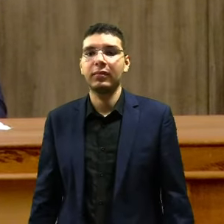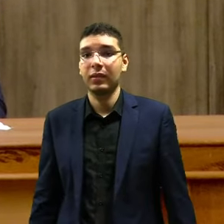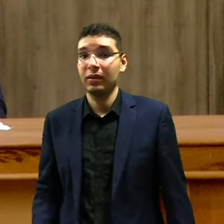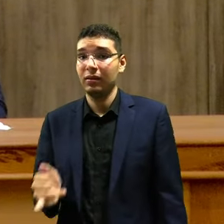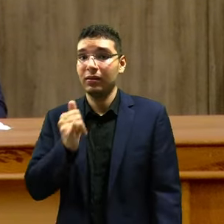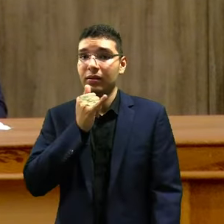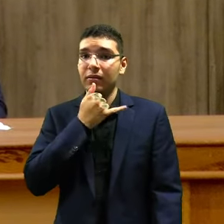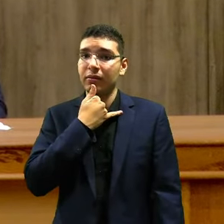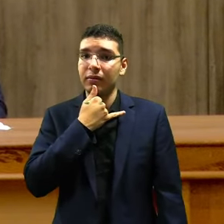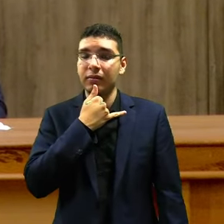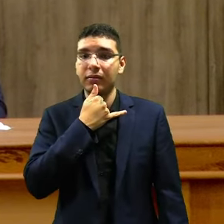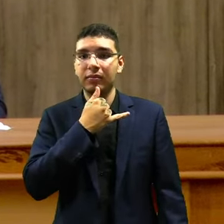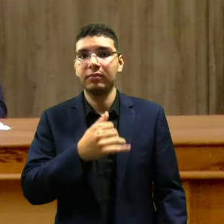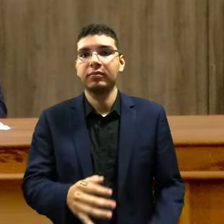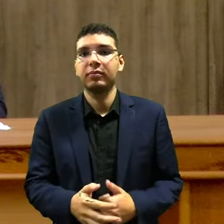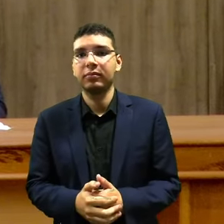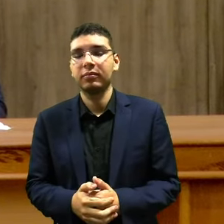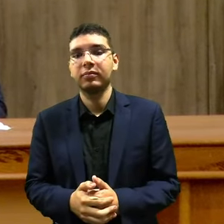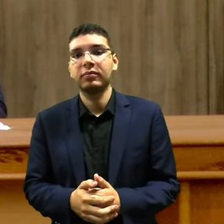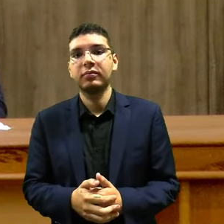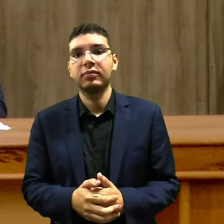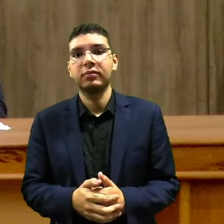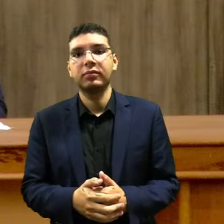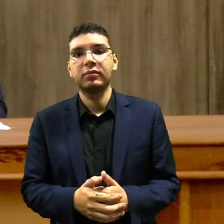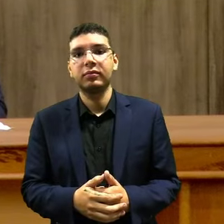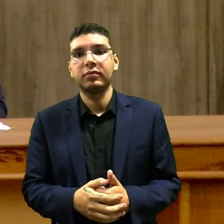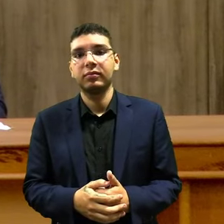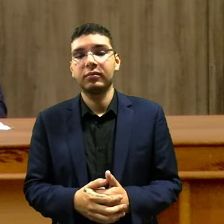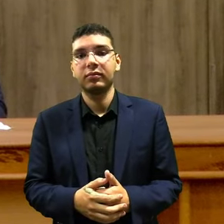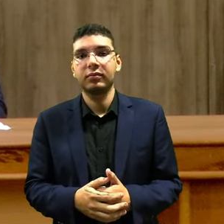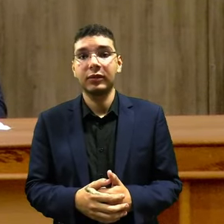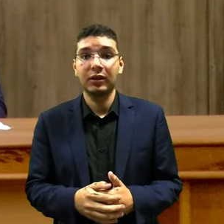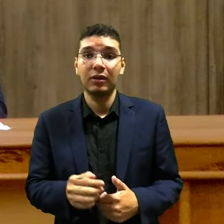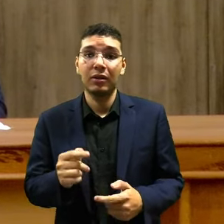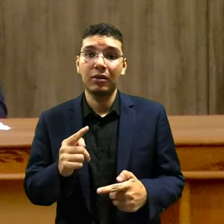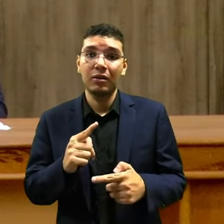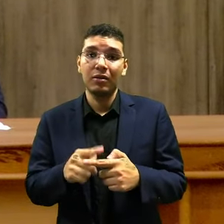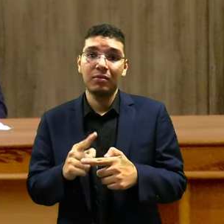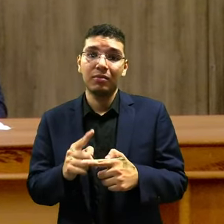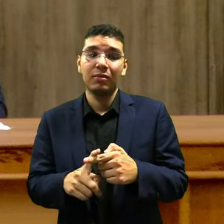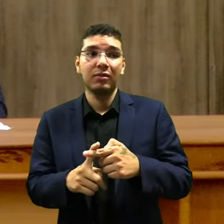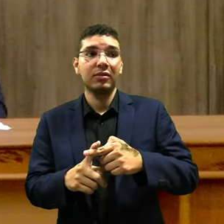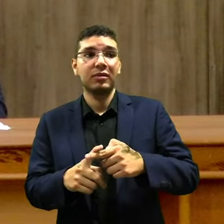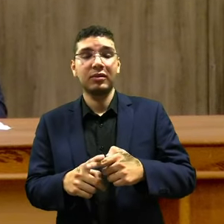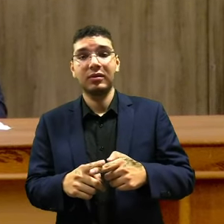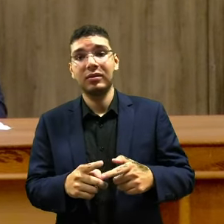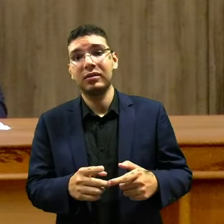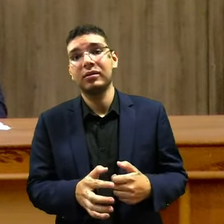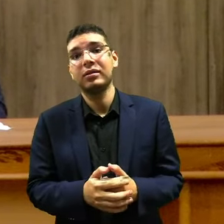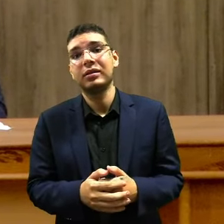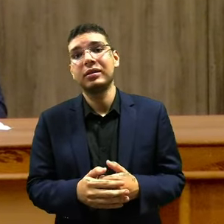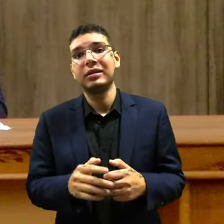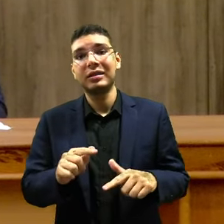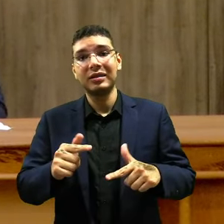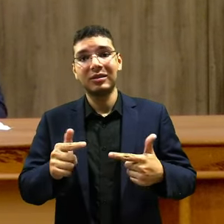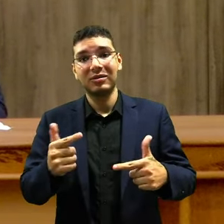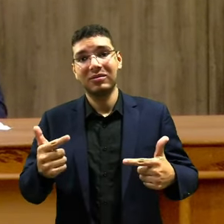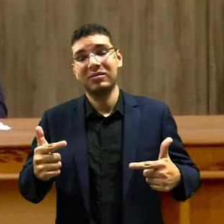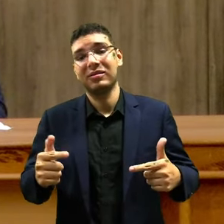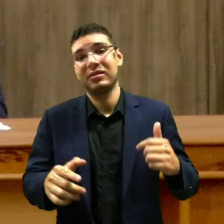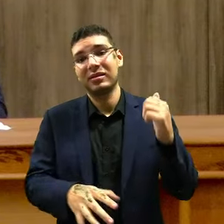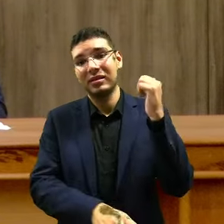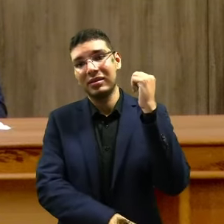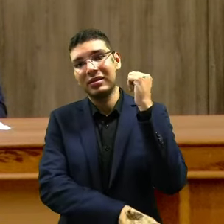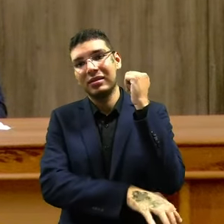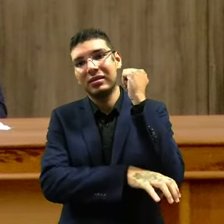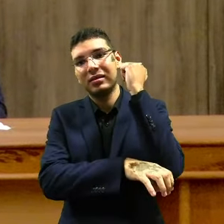como dar nada porque o solo é o quê é duro Passa meu filho eu não vou pregar isso aí não tem raiz Você sabe o que é não ter raiz